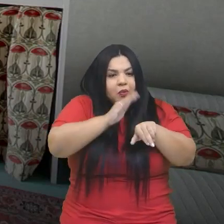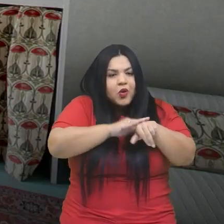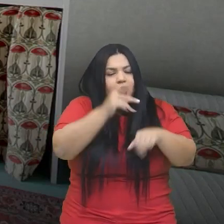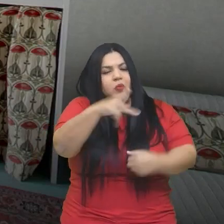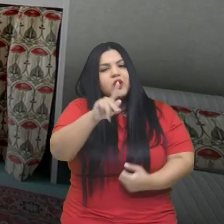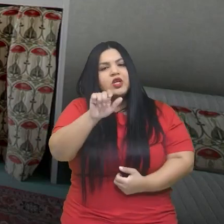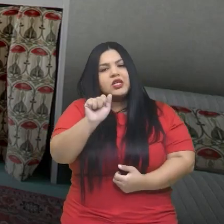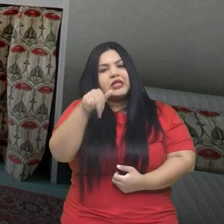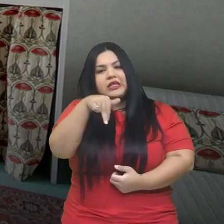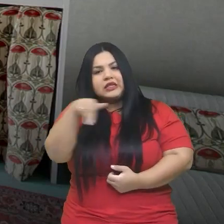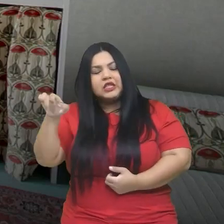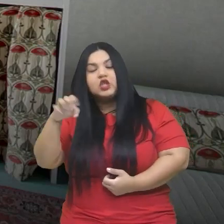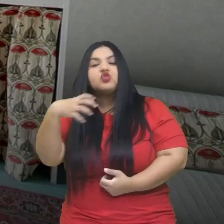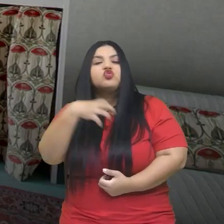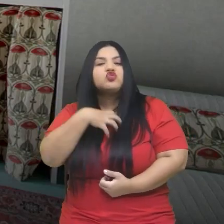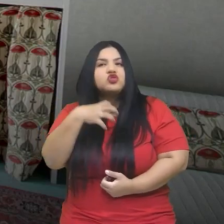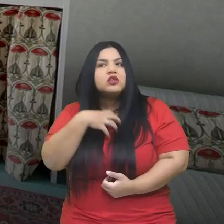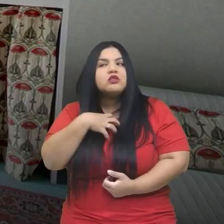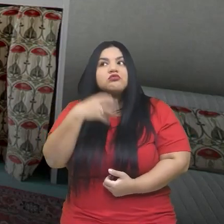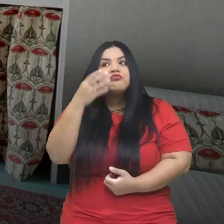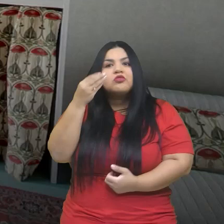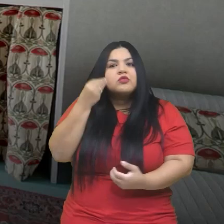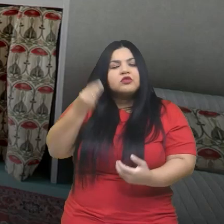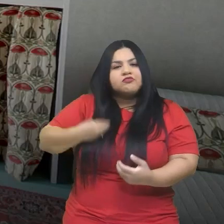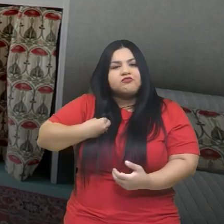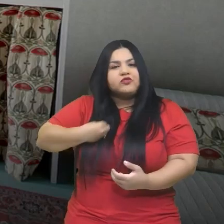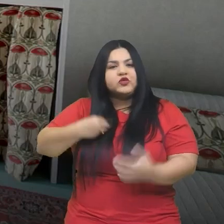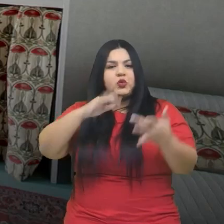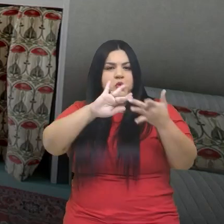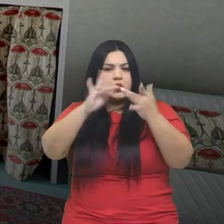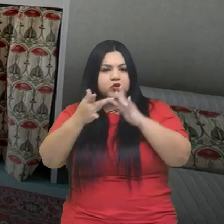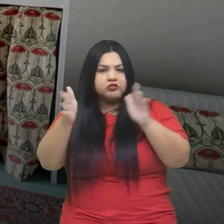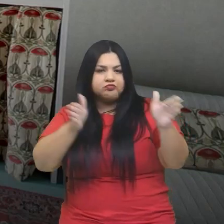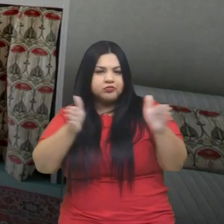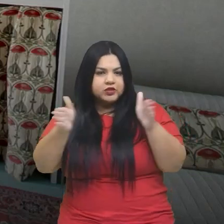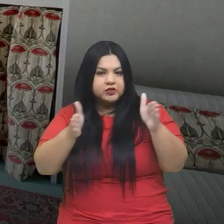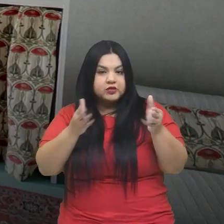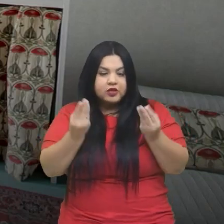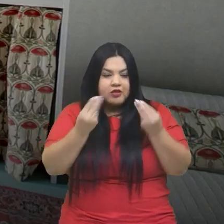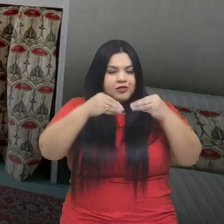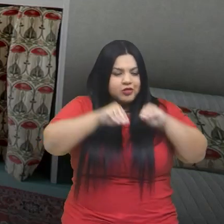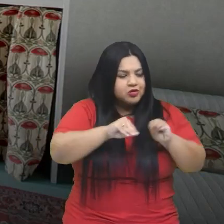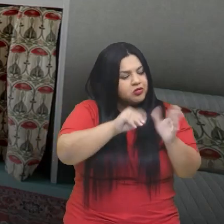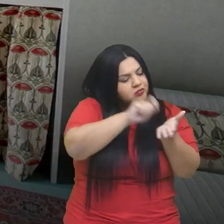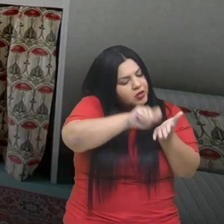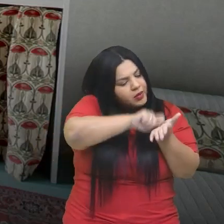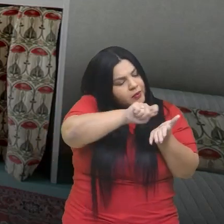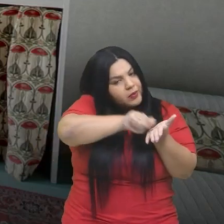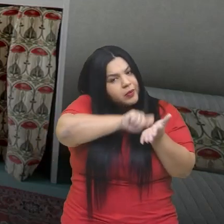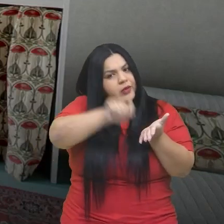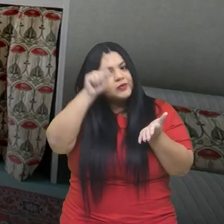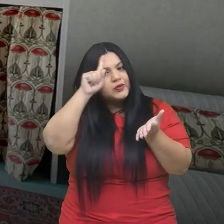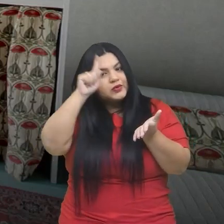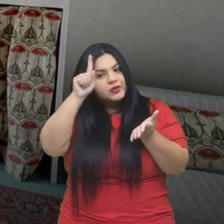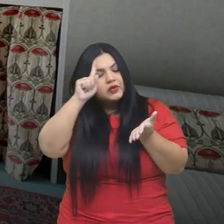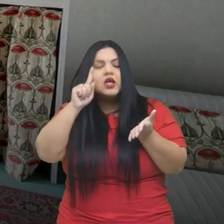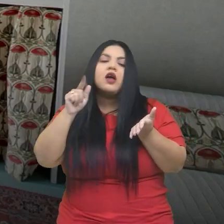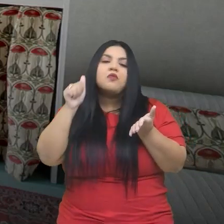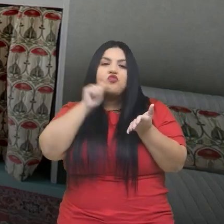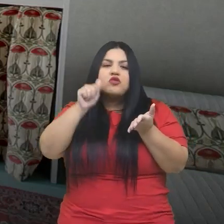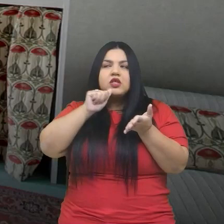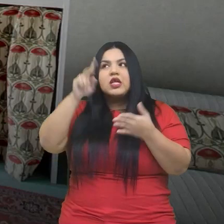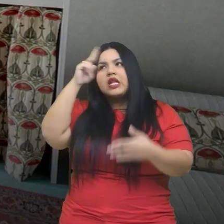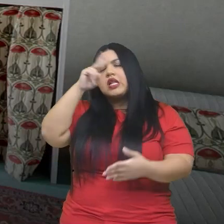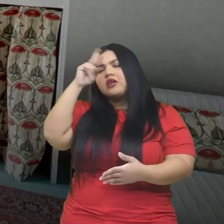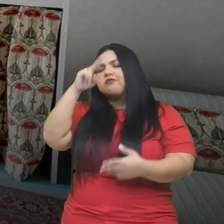da maneira como ela vivenciou esse contexto, né, e ela deixou isso anotado no seu diário. E ela relembrou